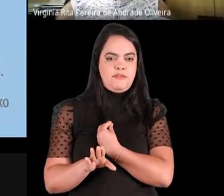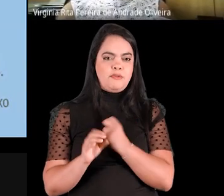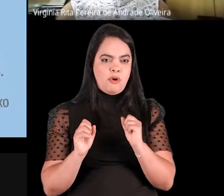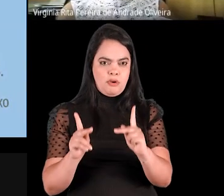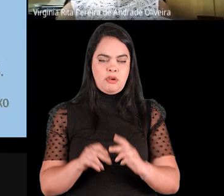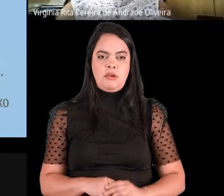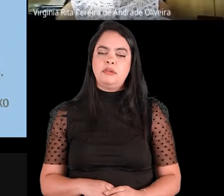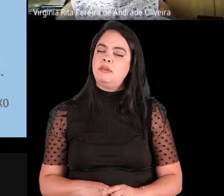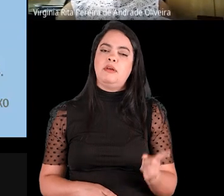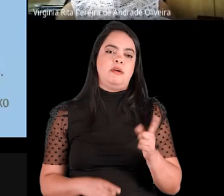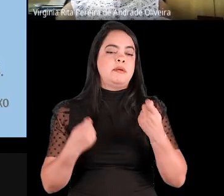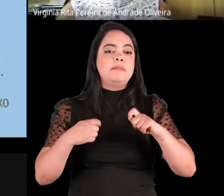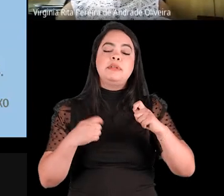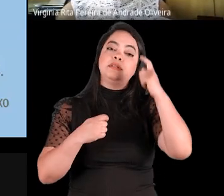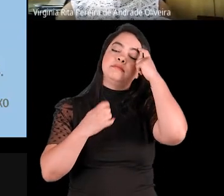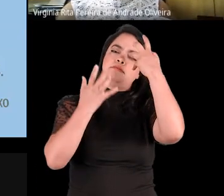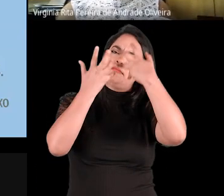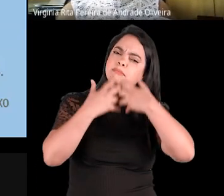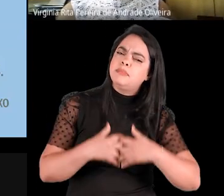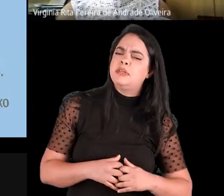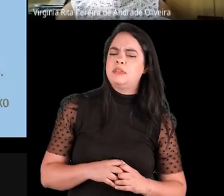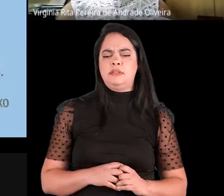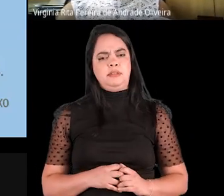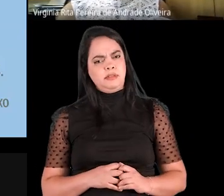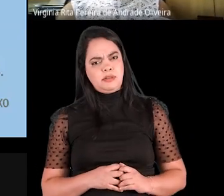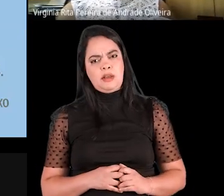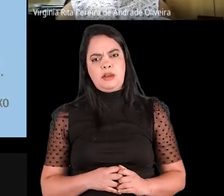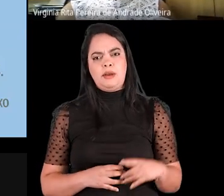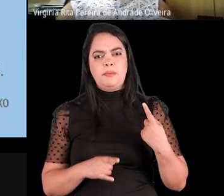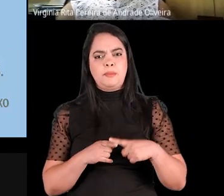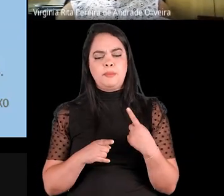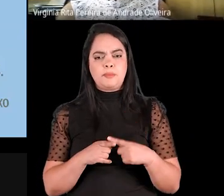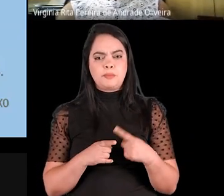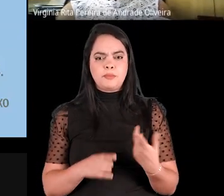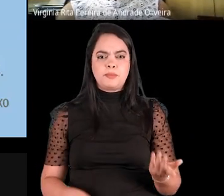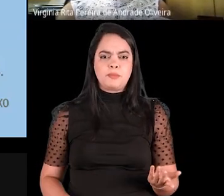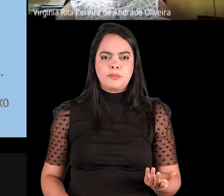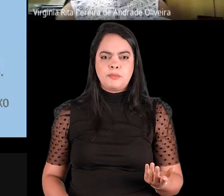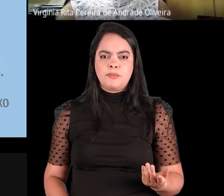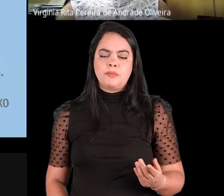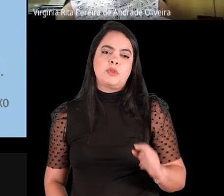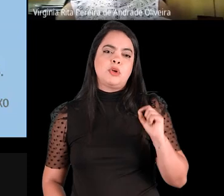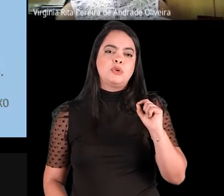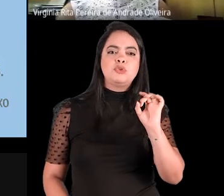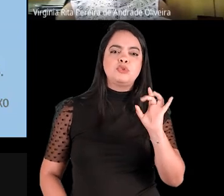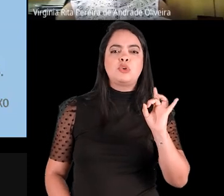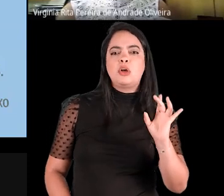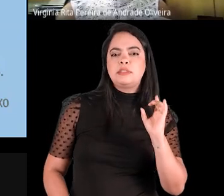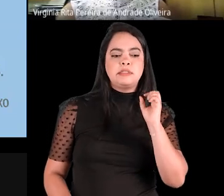eu já disse anteriormente, esse contexto favorável é que vai trazer essa condição de deficiência.